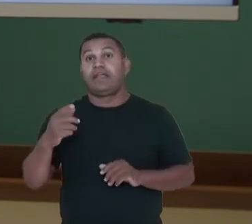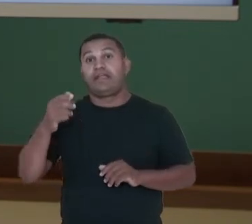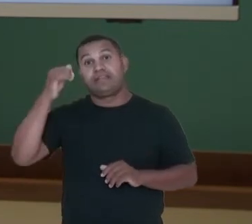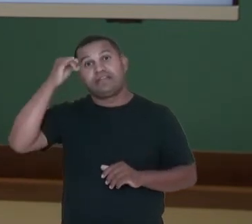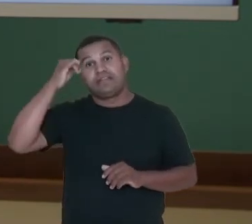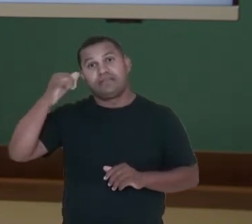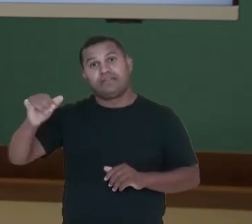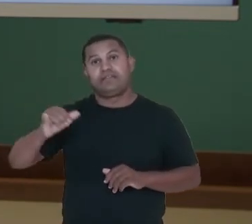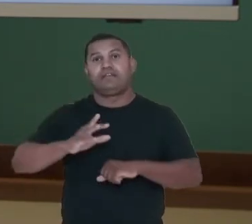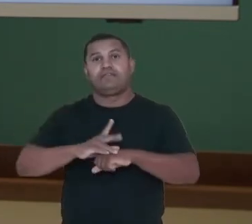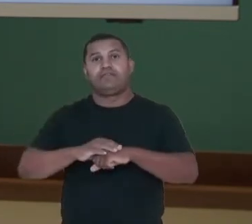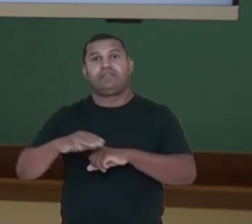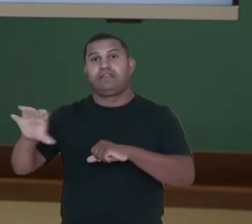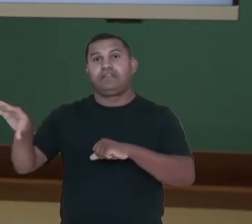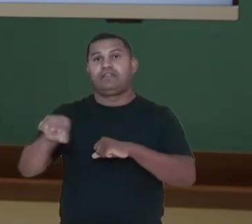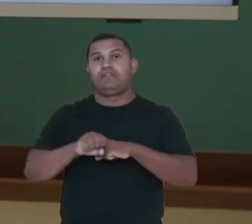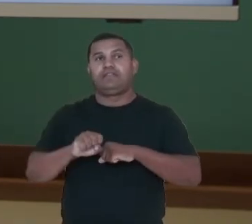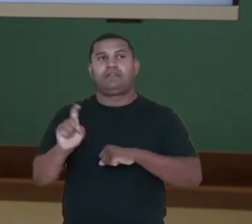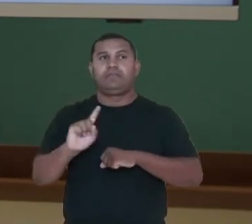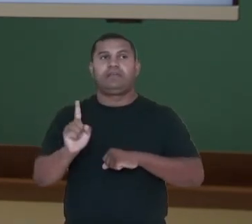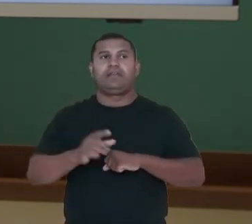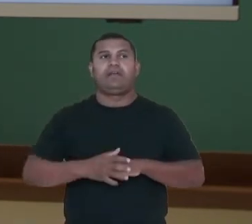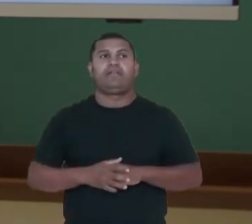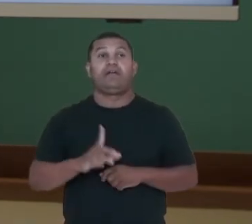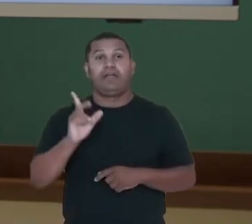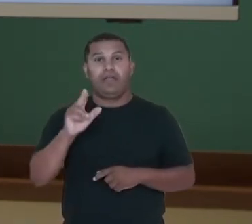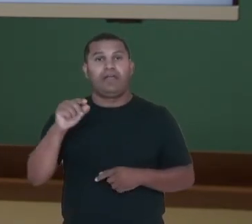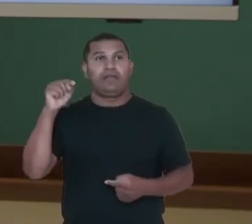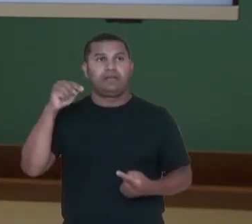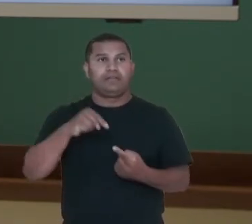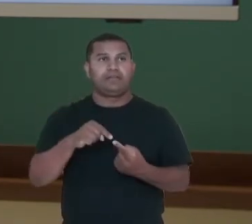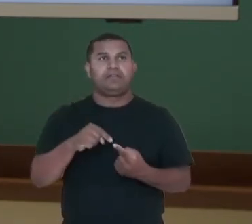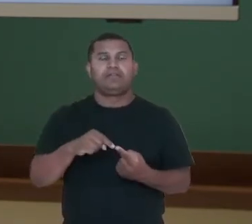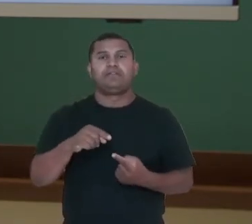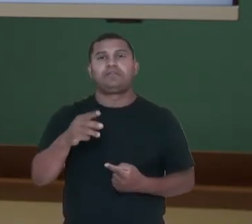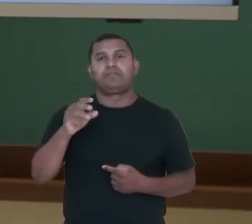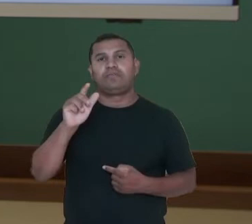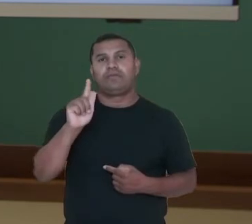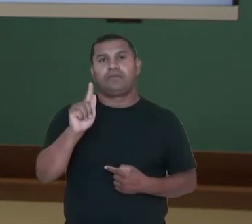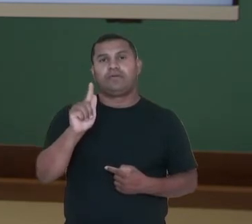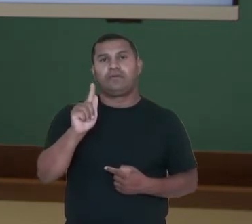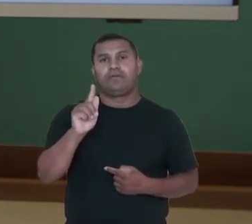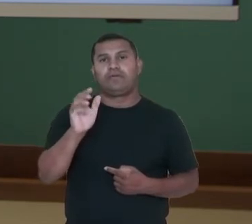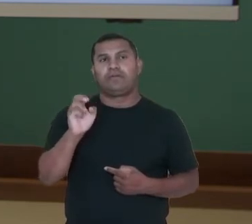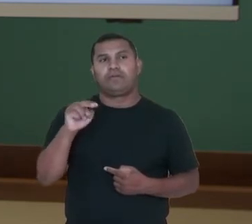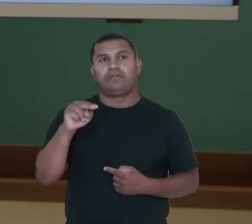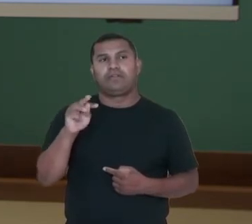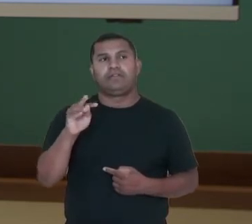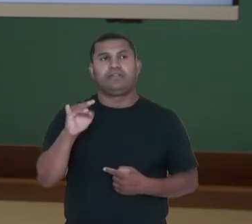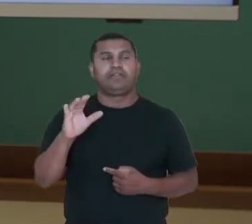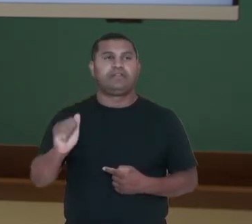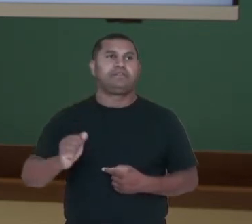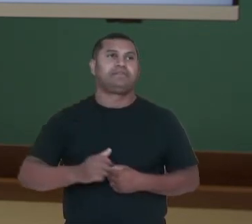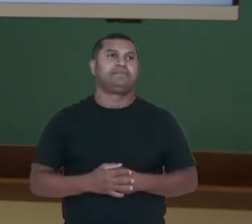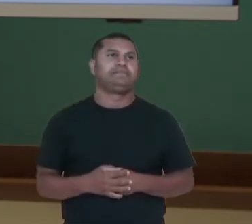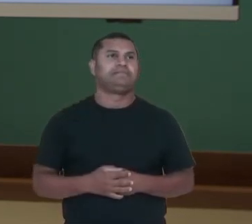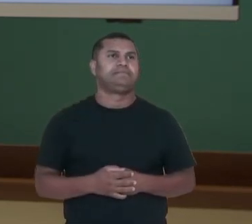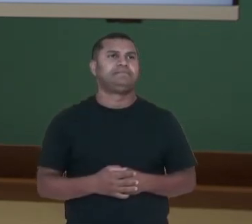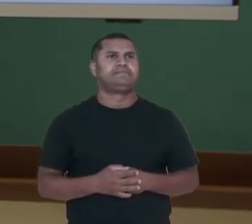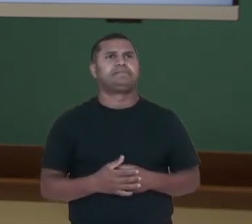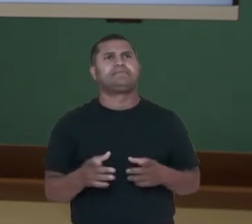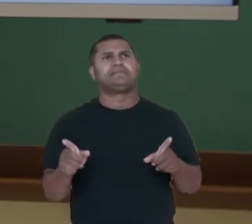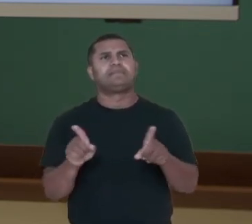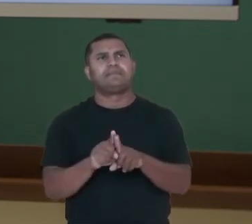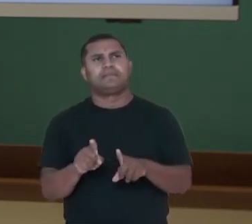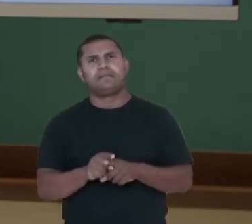então também associado à genética. E também teve estudos feitos lá por alemães e suecos que